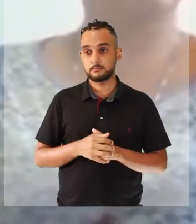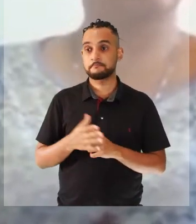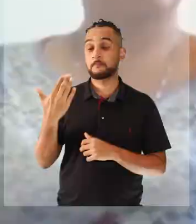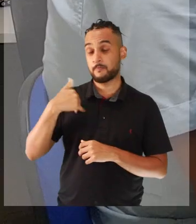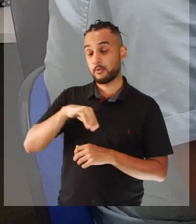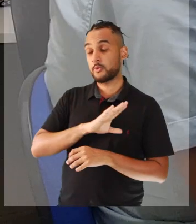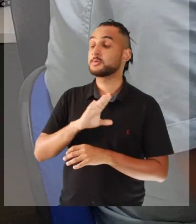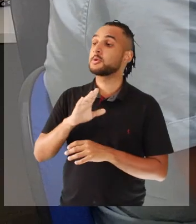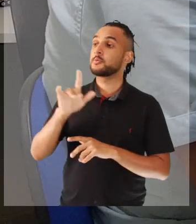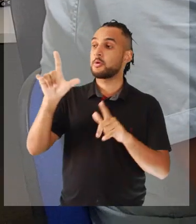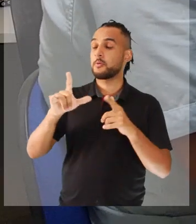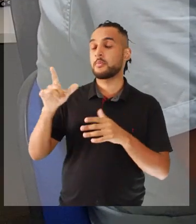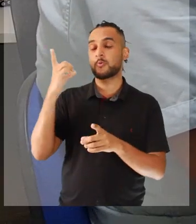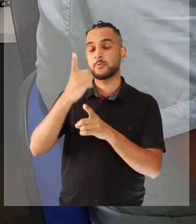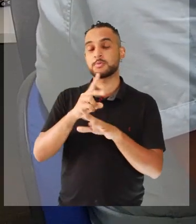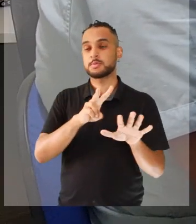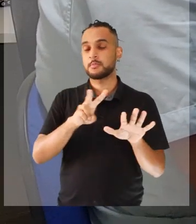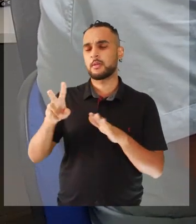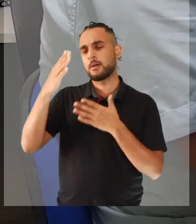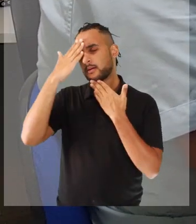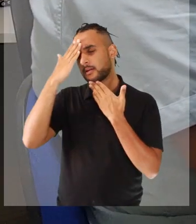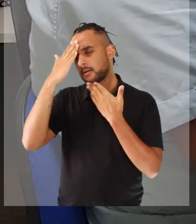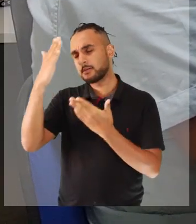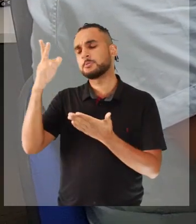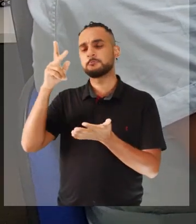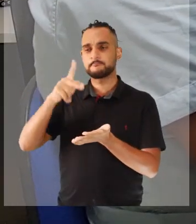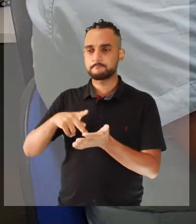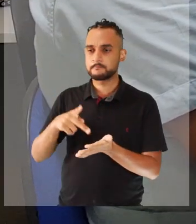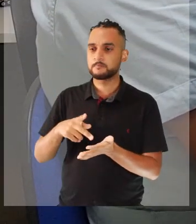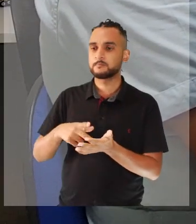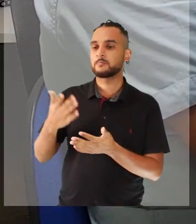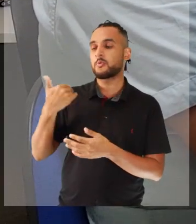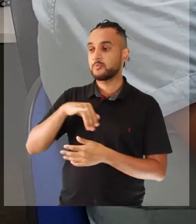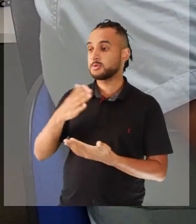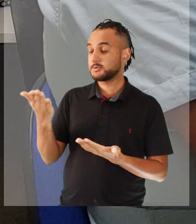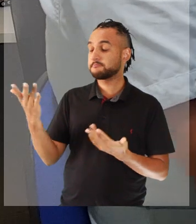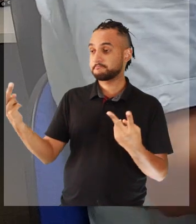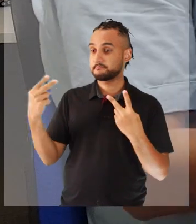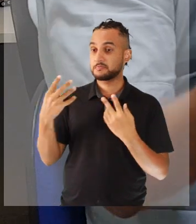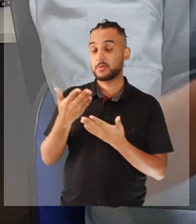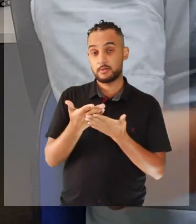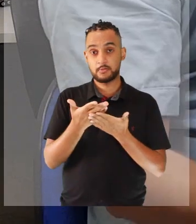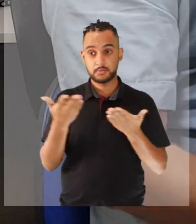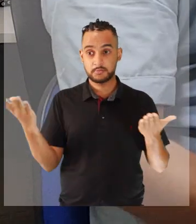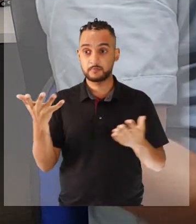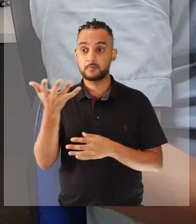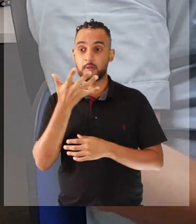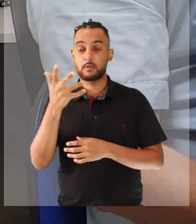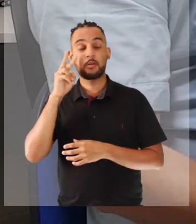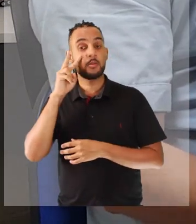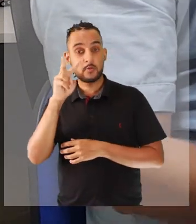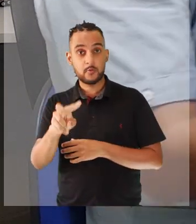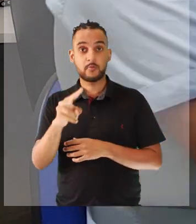espiritual. Nós, do programa Encontro Semanal, agradecemos de coração a presença de vocês. E para você que